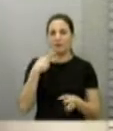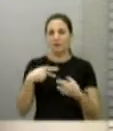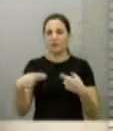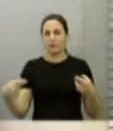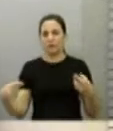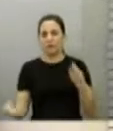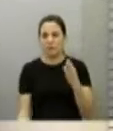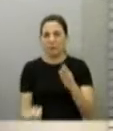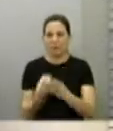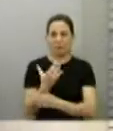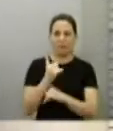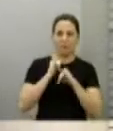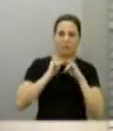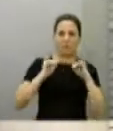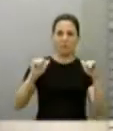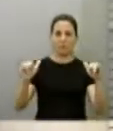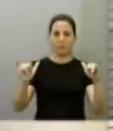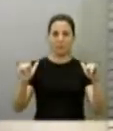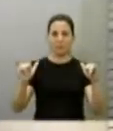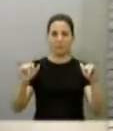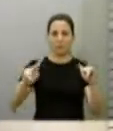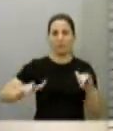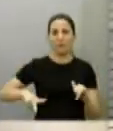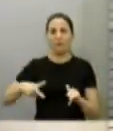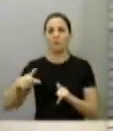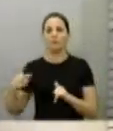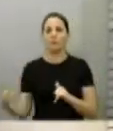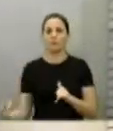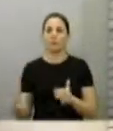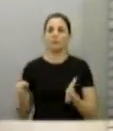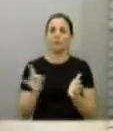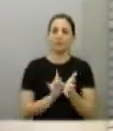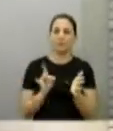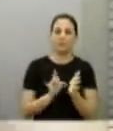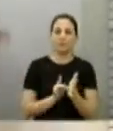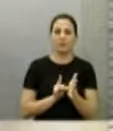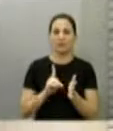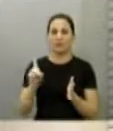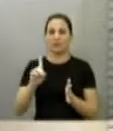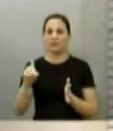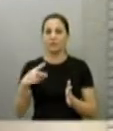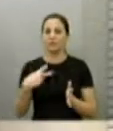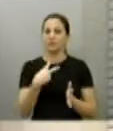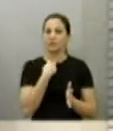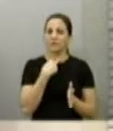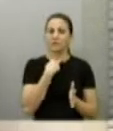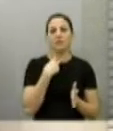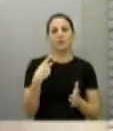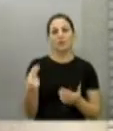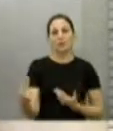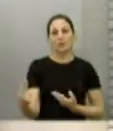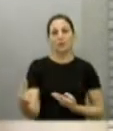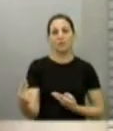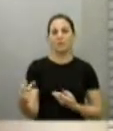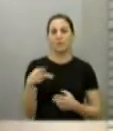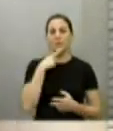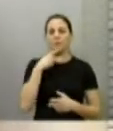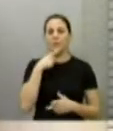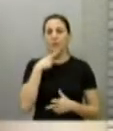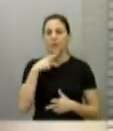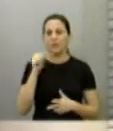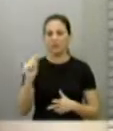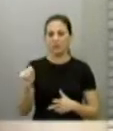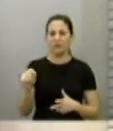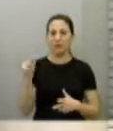criou a notícia. Contra a verdade, mais um minuto para concluir, não dá para ser como alguns políticos da cidade que por